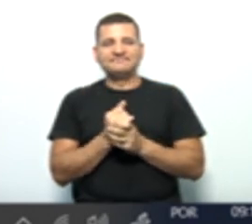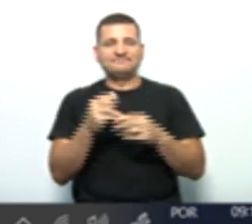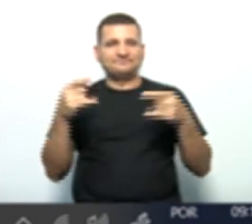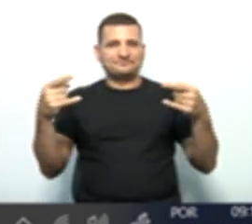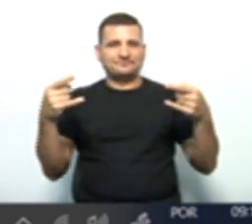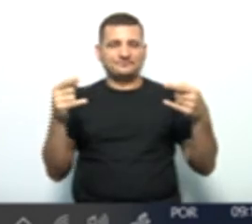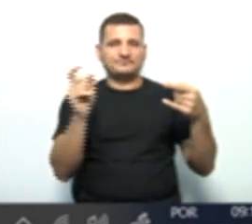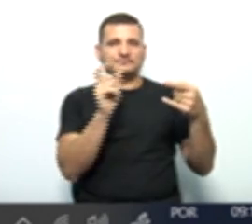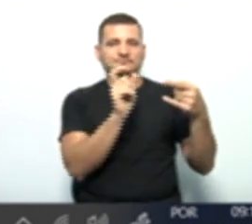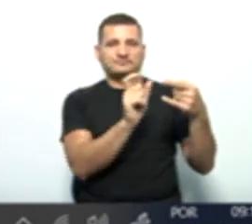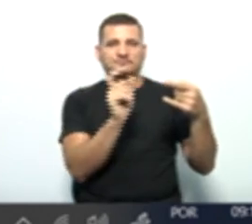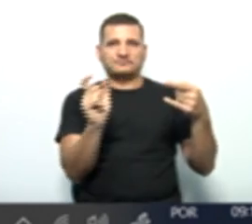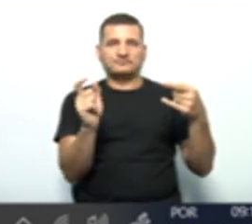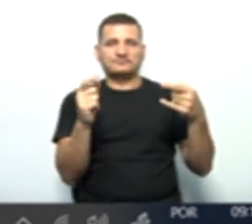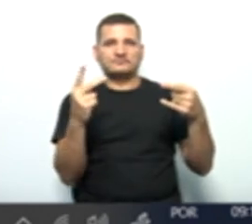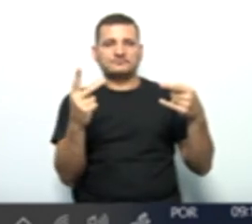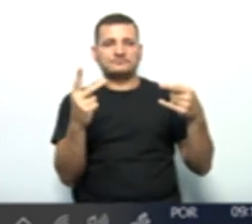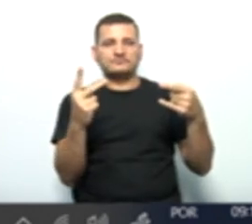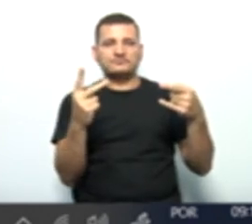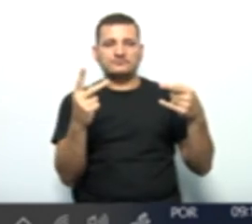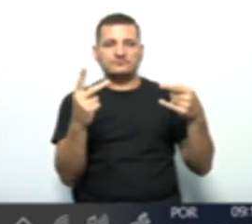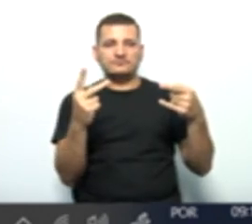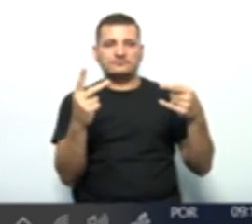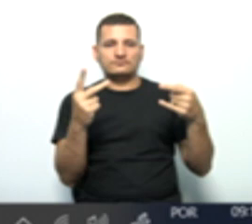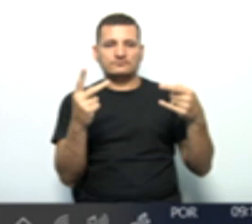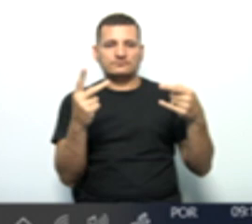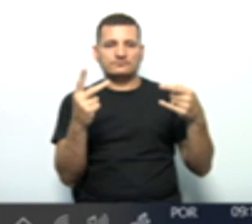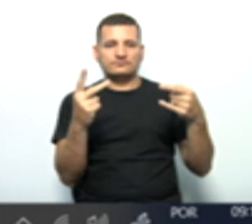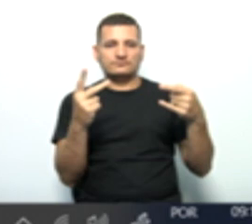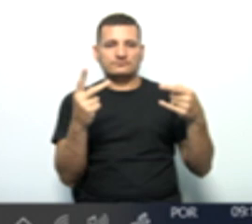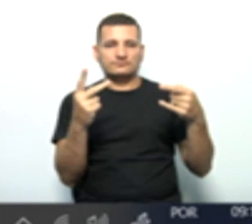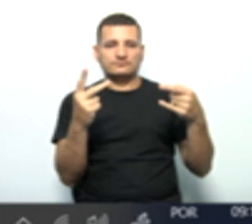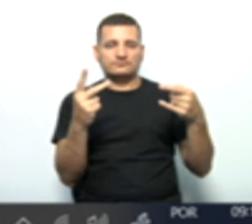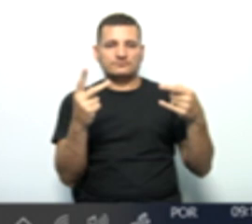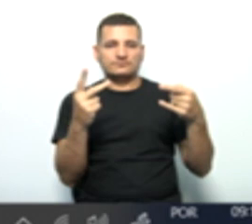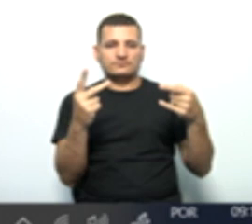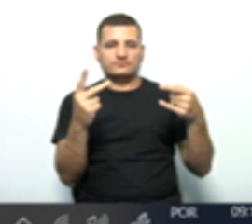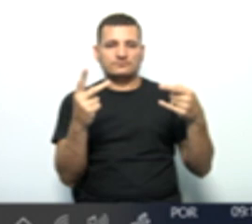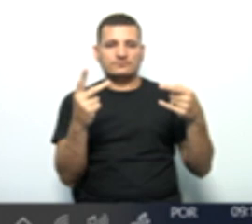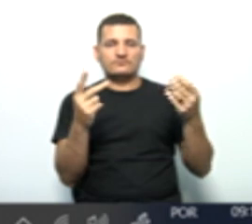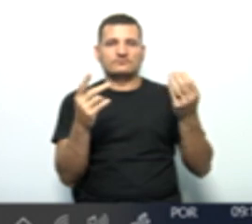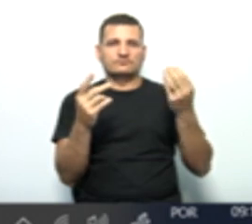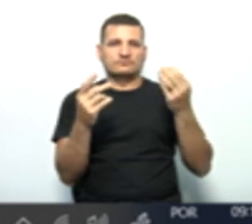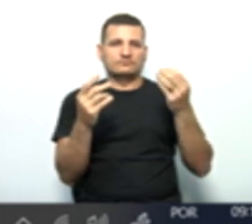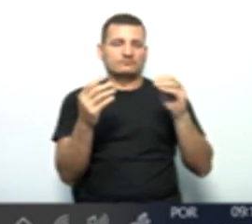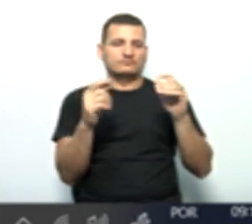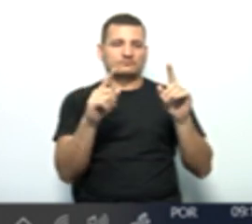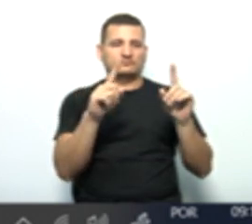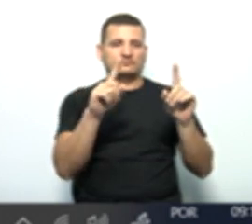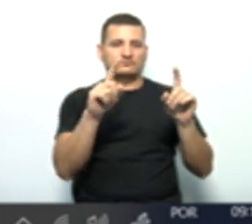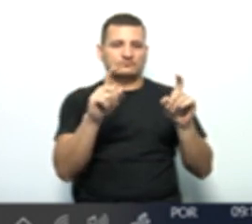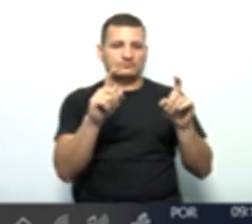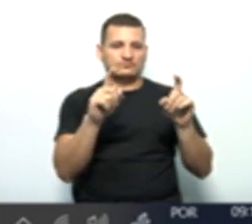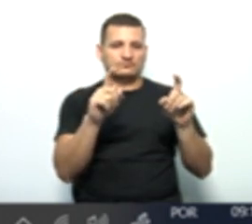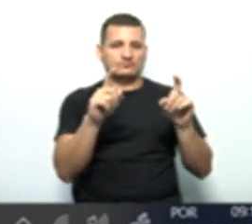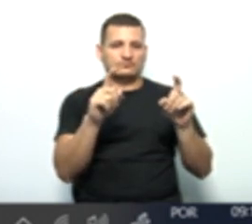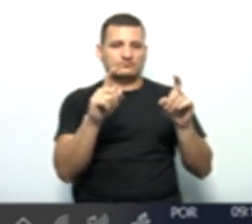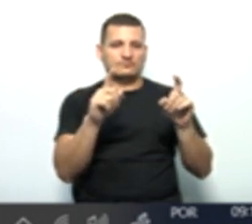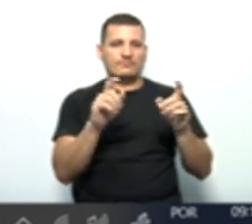listas. Criamos 2 listas, correto? E aqui vamos colocar aspas. E aqui vamos